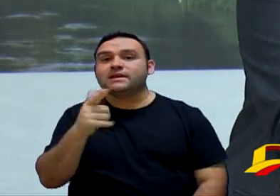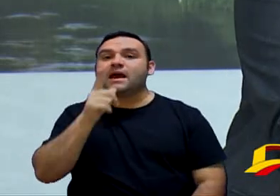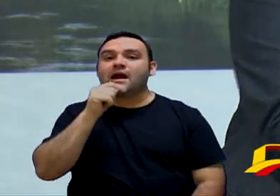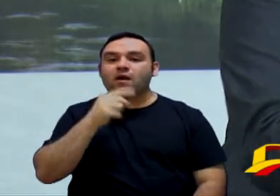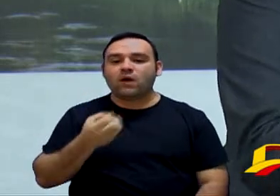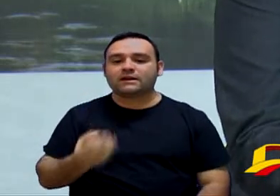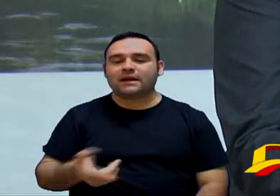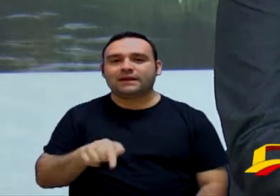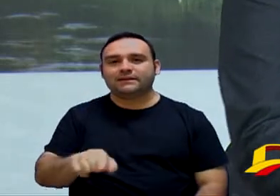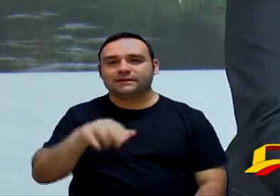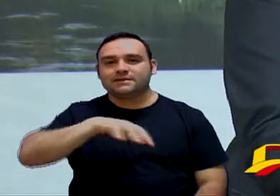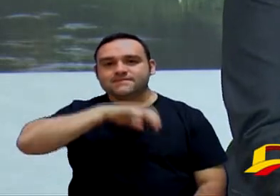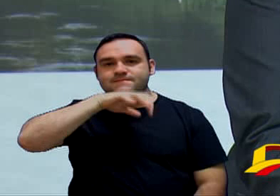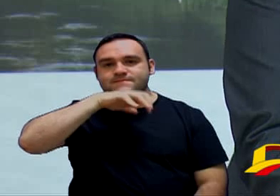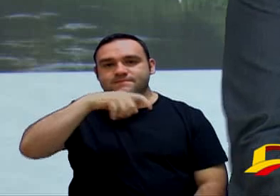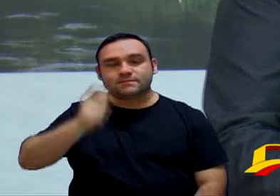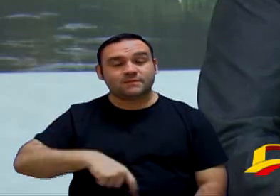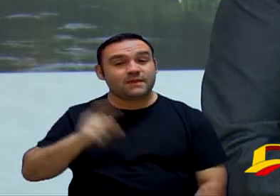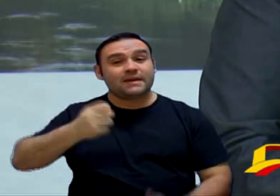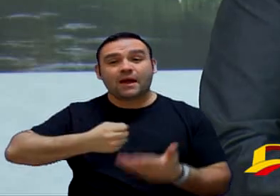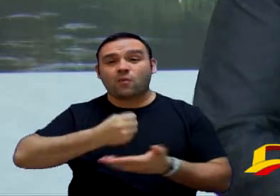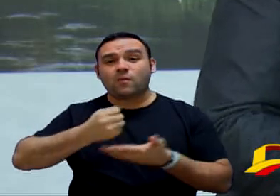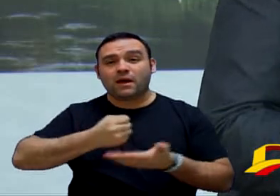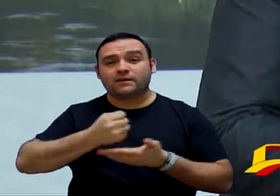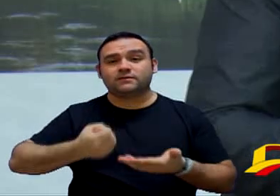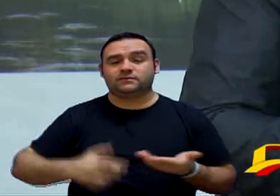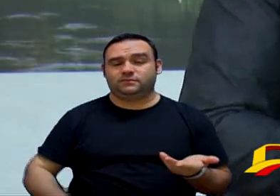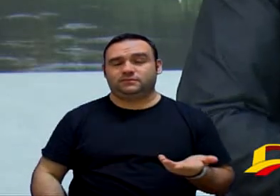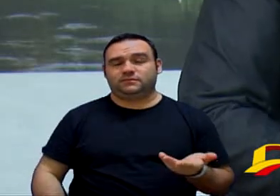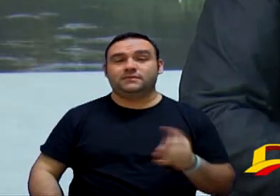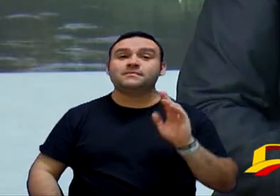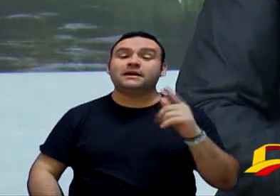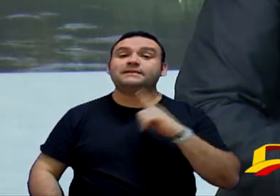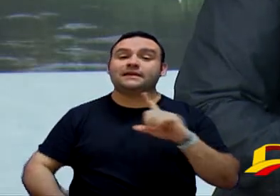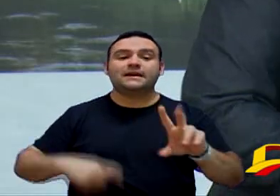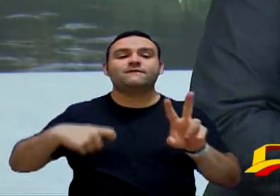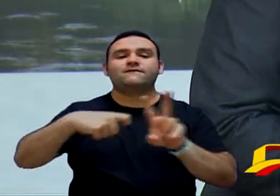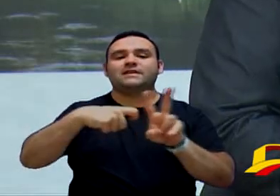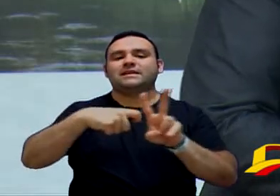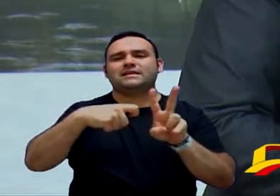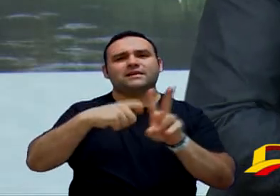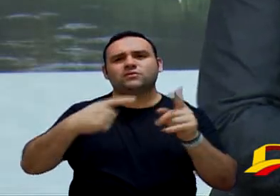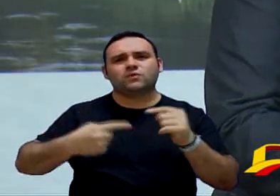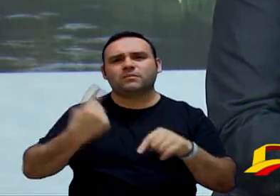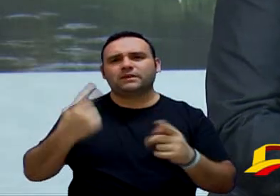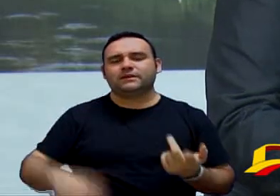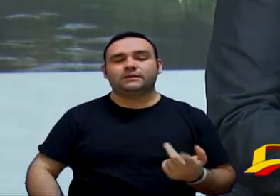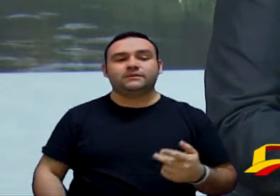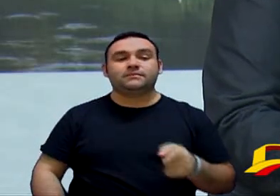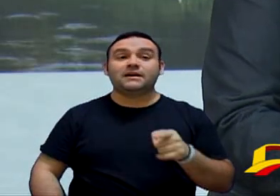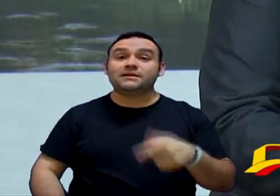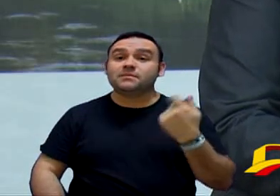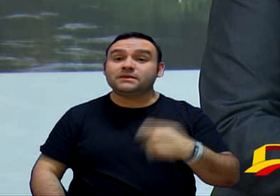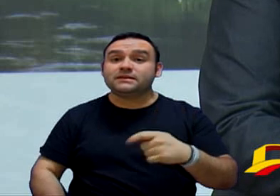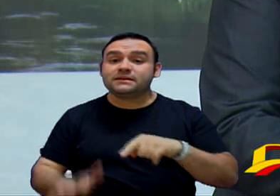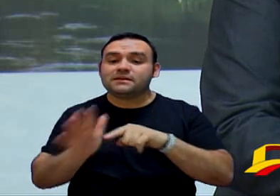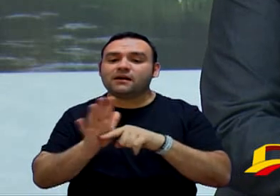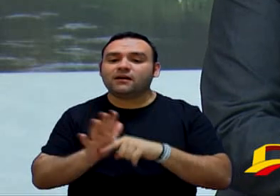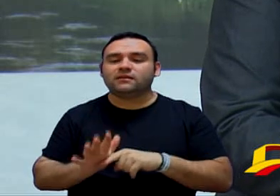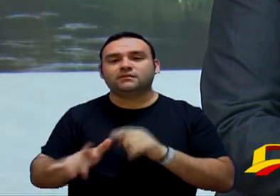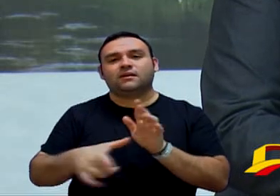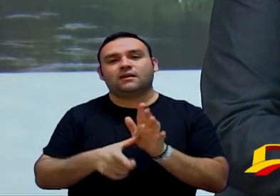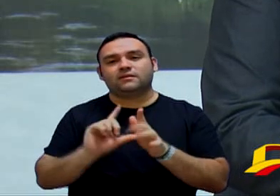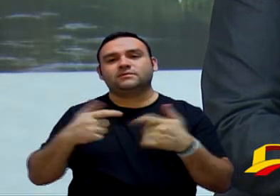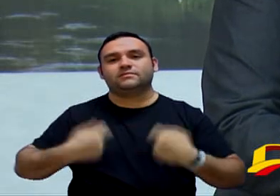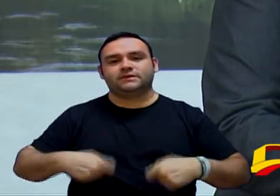a água para animal Esse é o básico ela não se aplicado